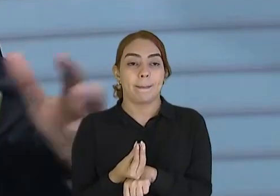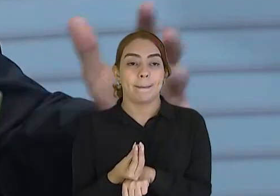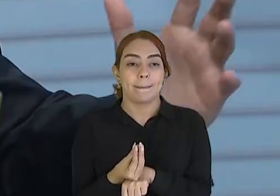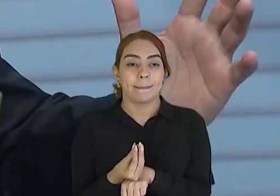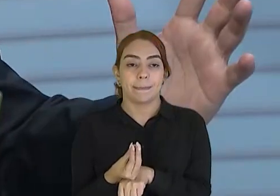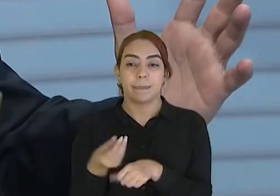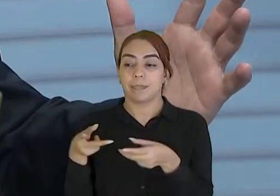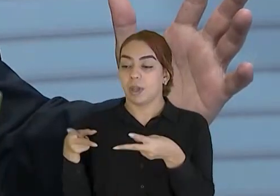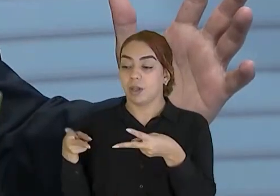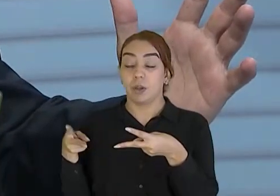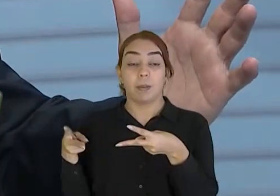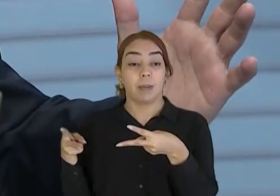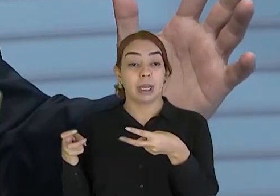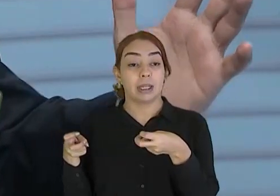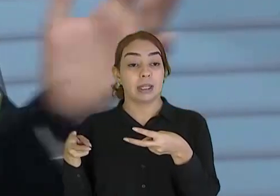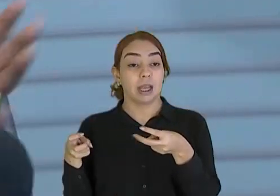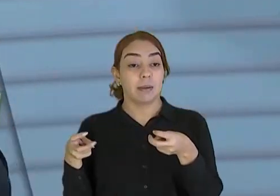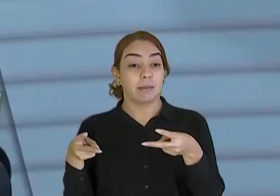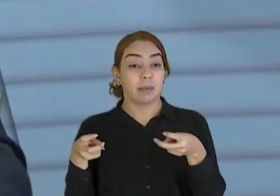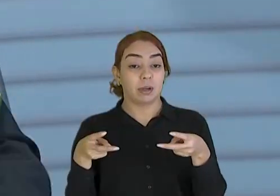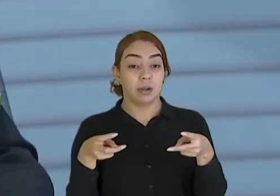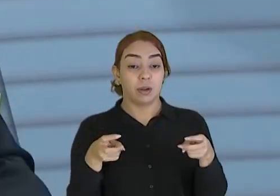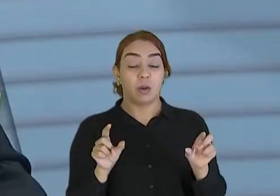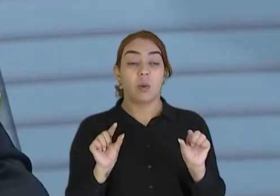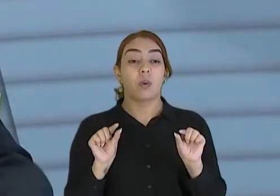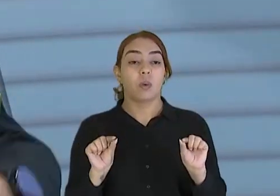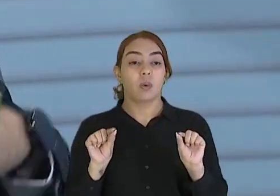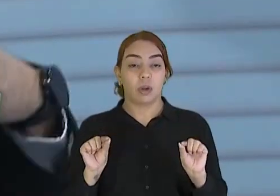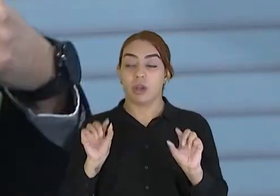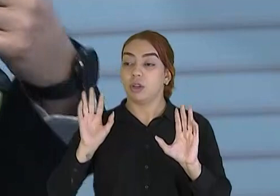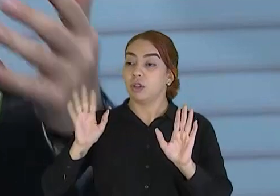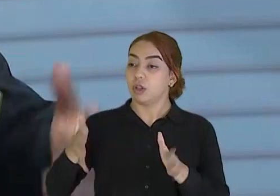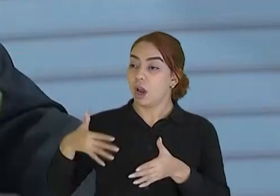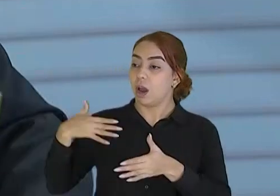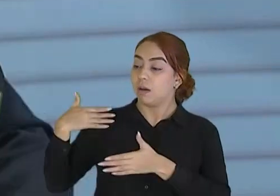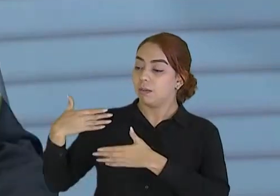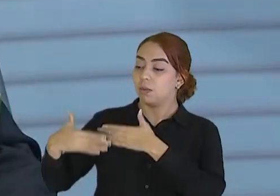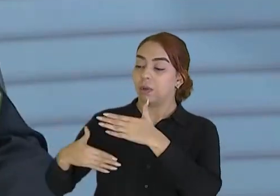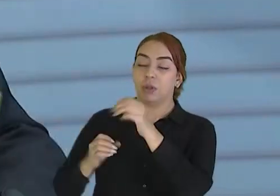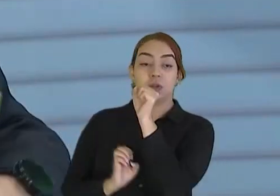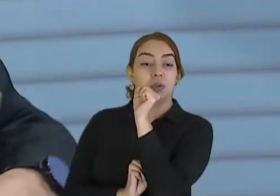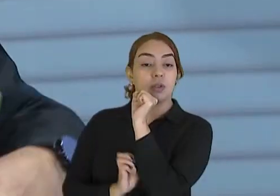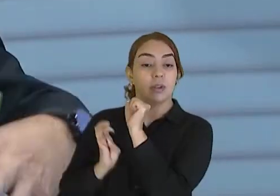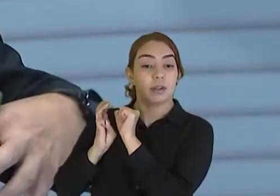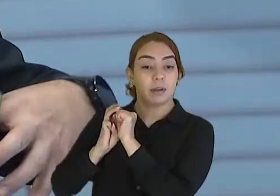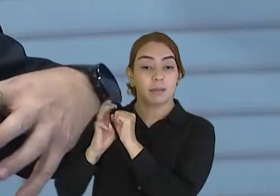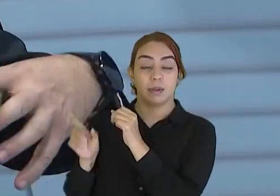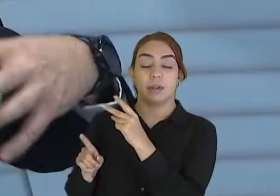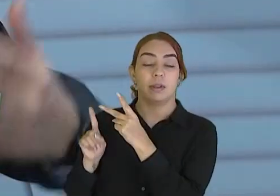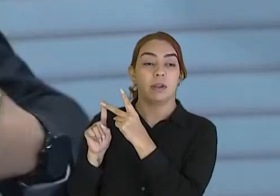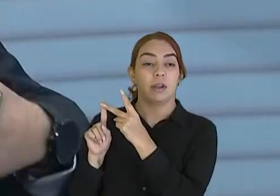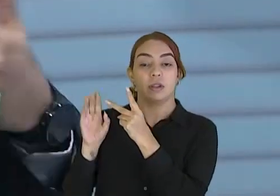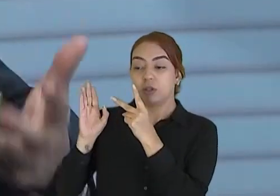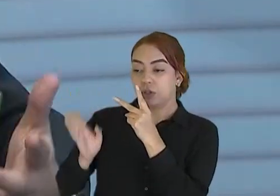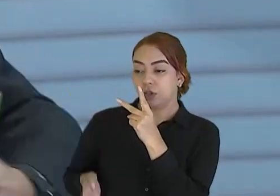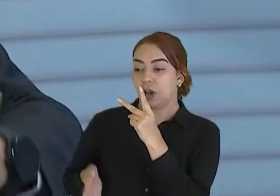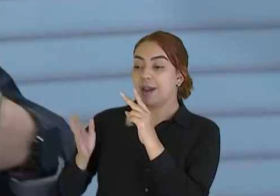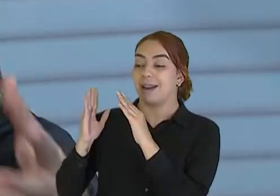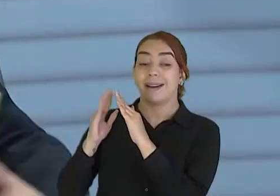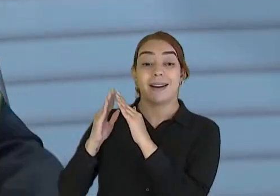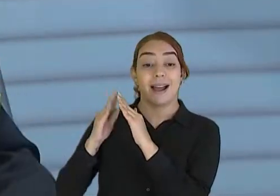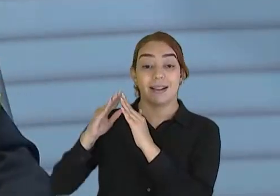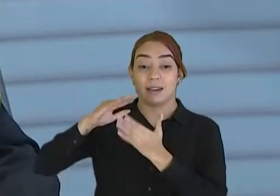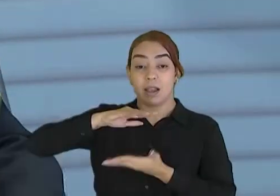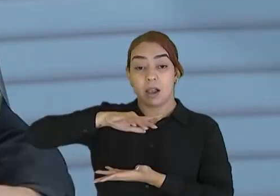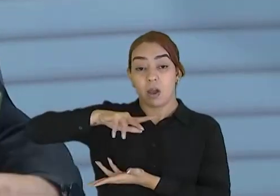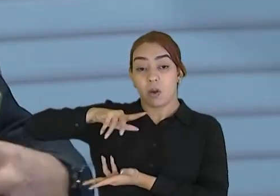modificação do amplo, né, para chegar nesse momento. Ou seja, trabalhando sobre a sustentabilidade, trabalhando sobre a nossa casa comum, que é o